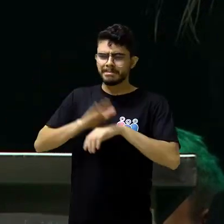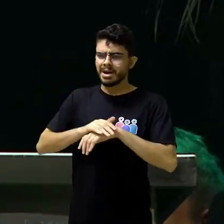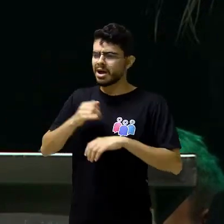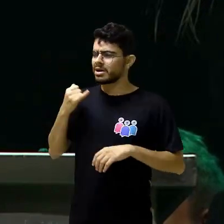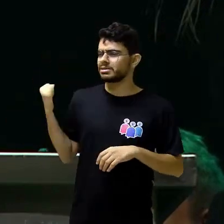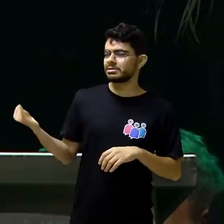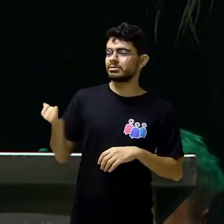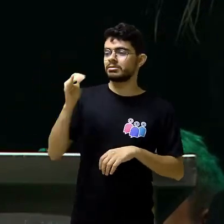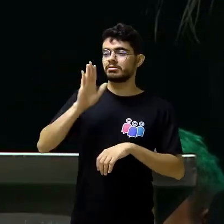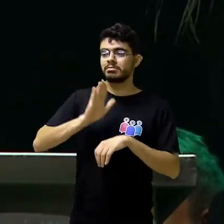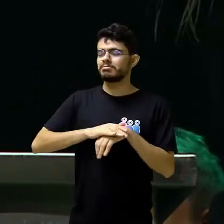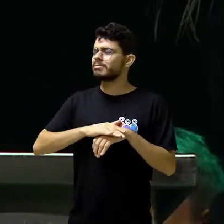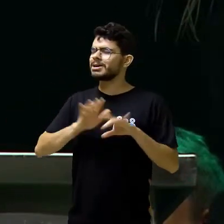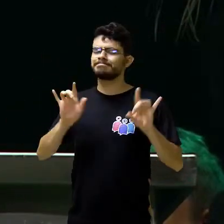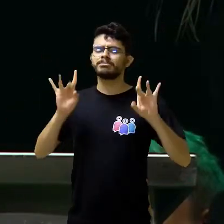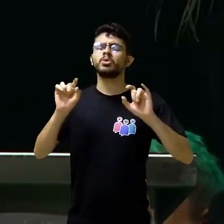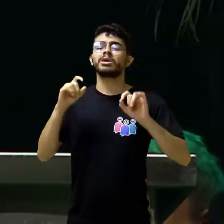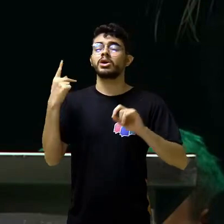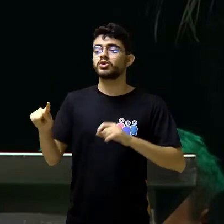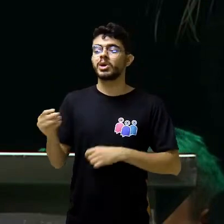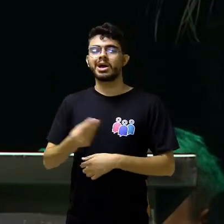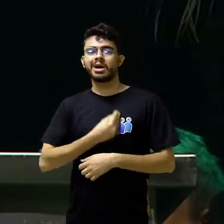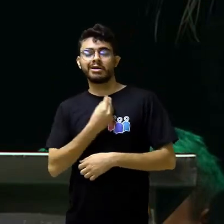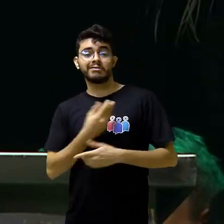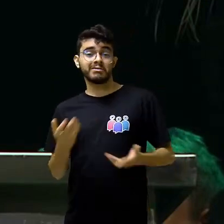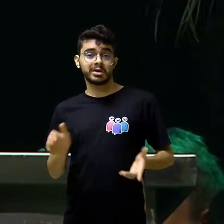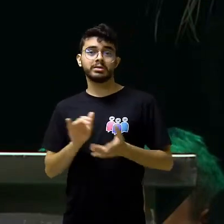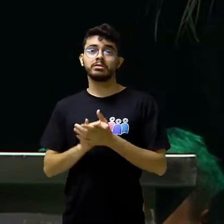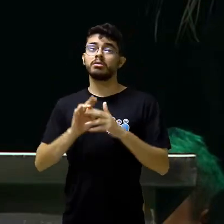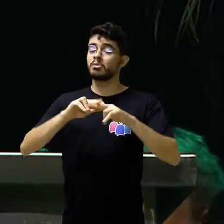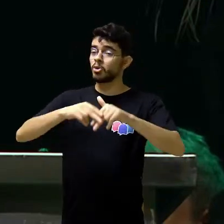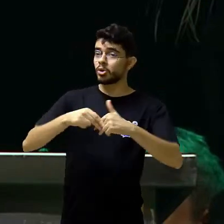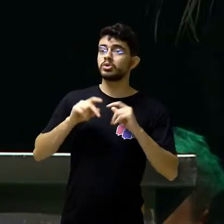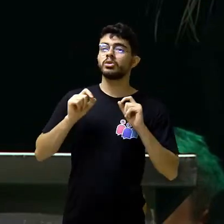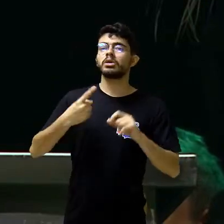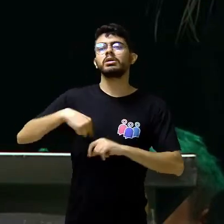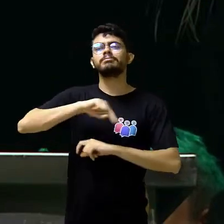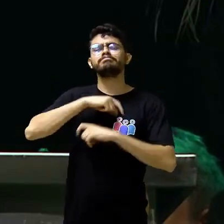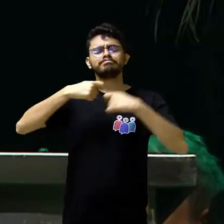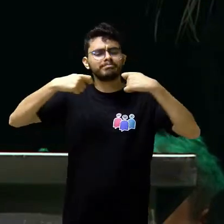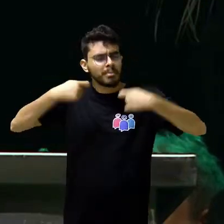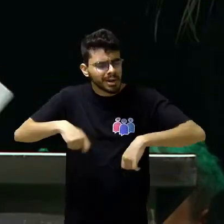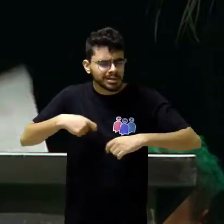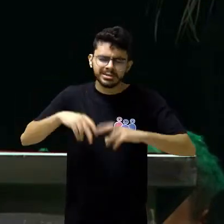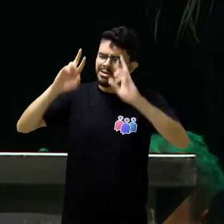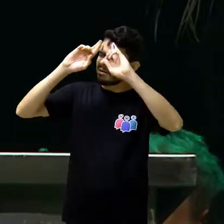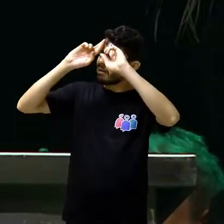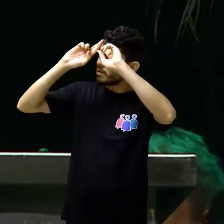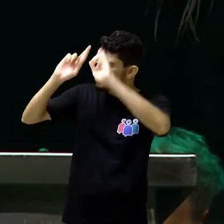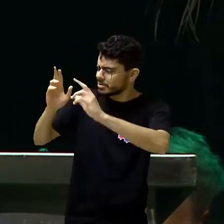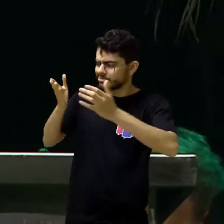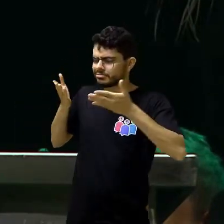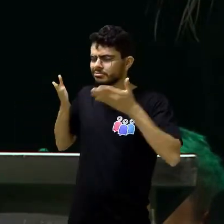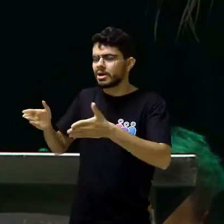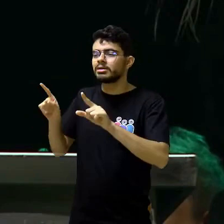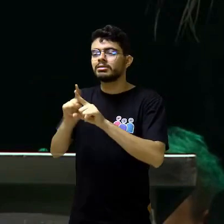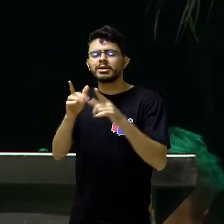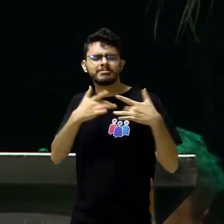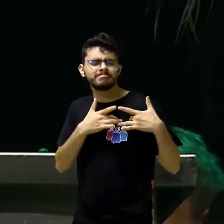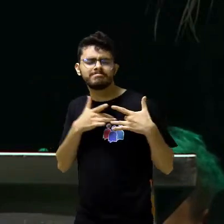mais precioso, suas vidas. Por isso, devemos total respeito e